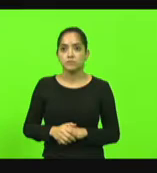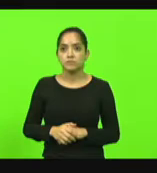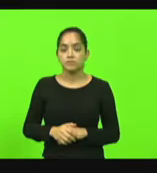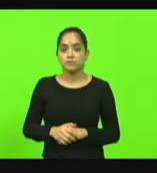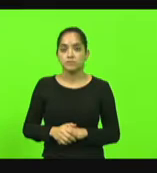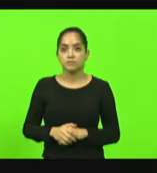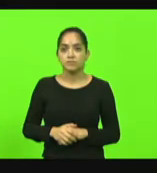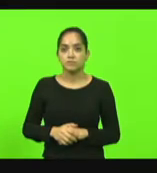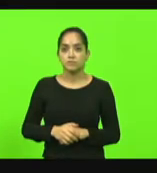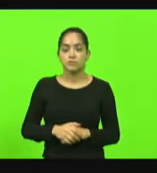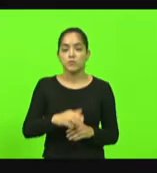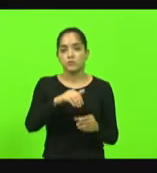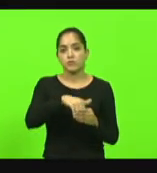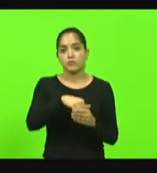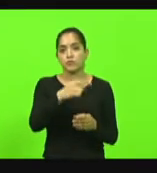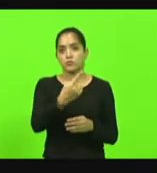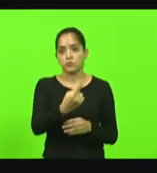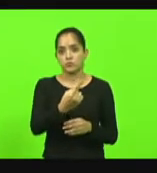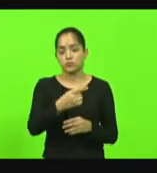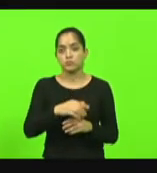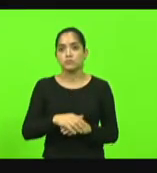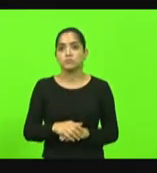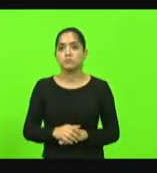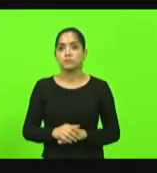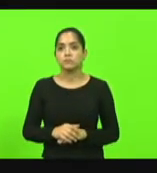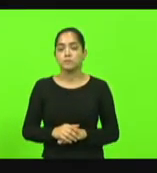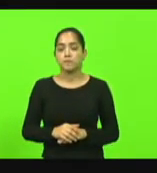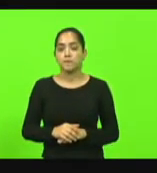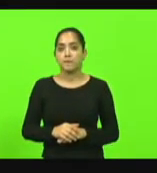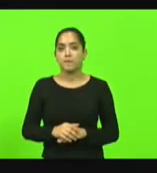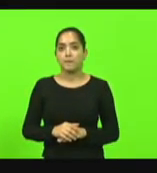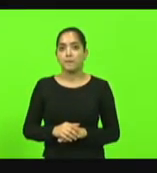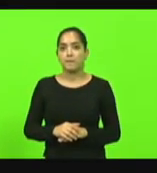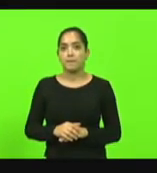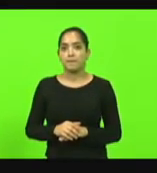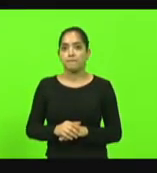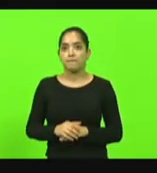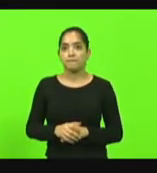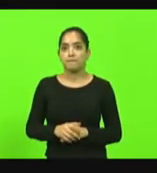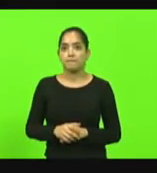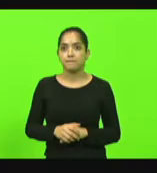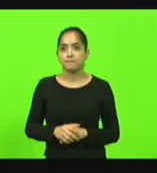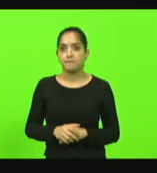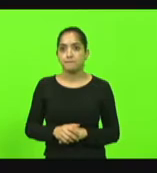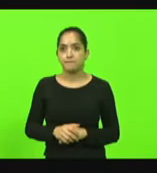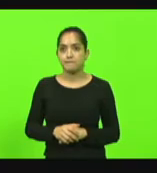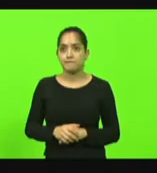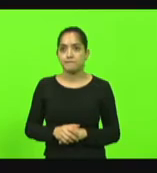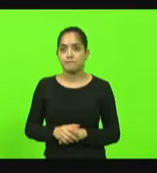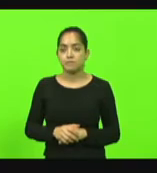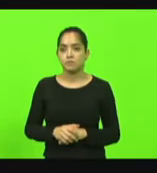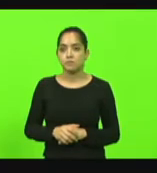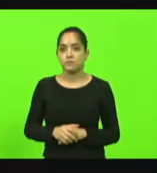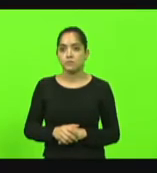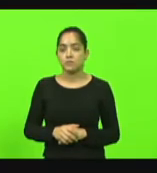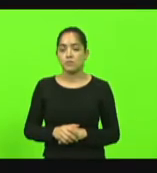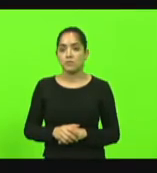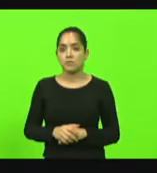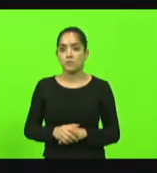Meu voto é voto 1, senhor presidente, não foi computado. Não, ele não entra aí no painel, só que na anotação, depois a gente faz o